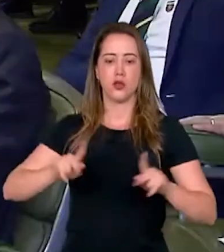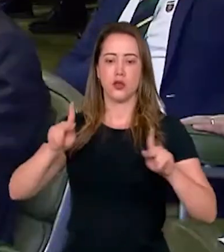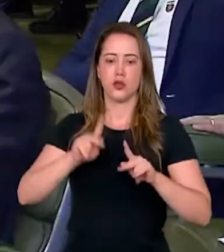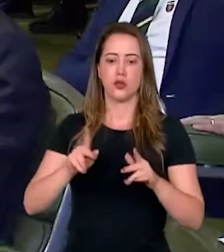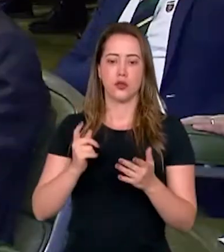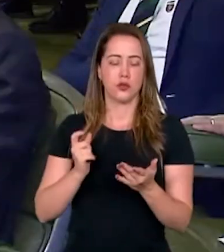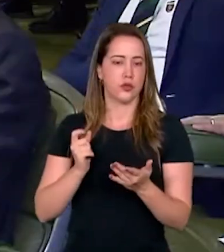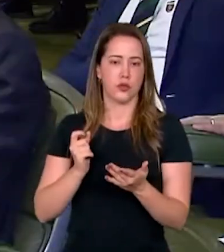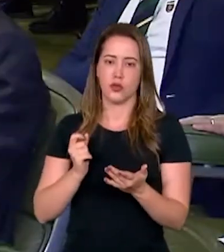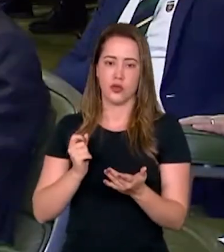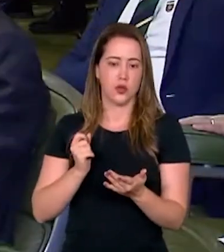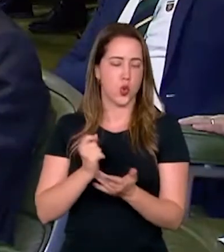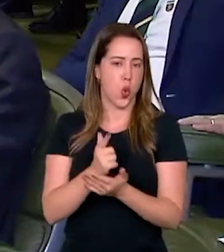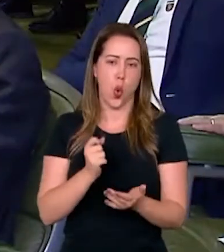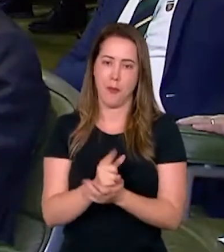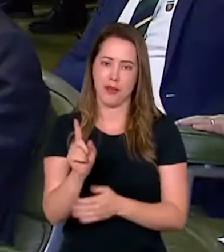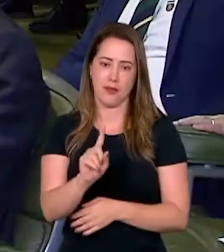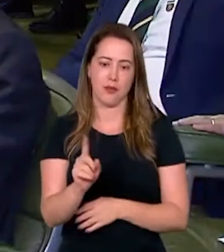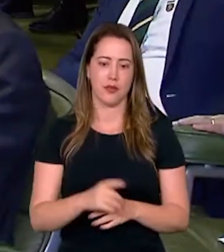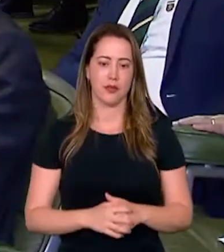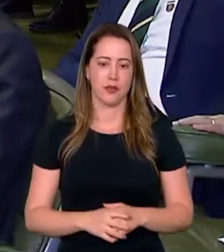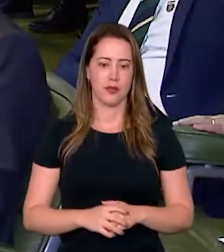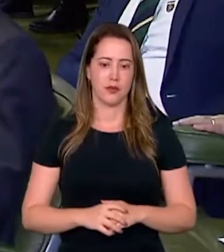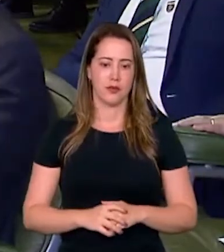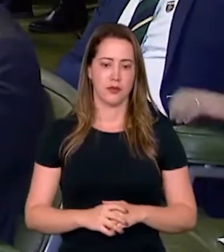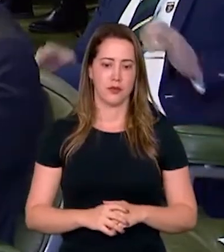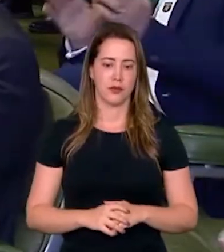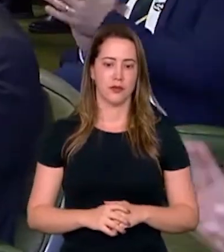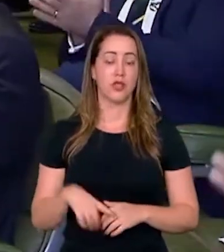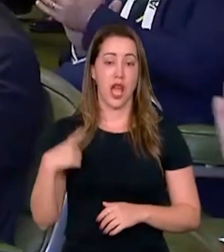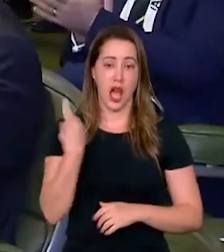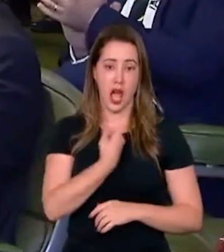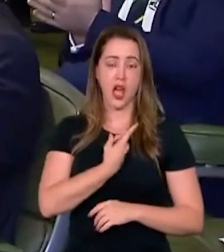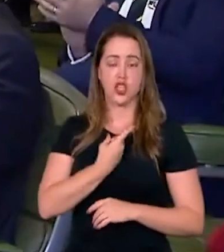A gente traz de família. A gente traz de pelos.